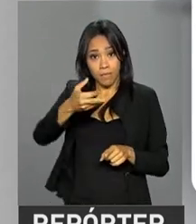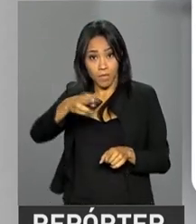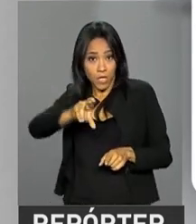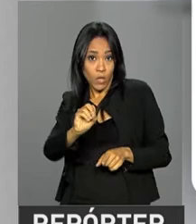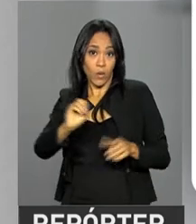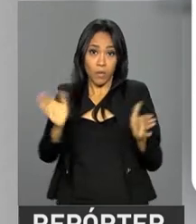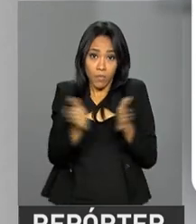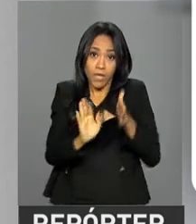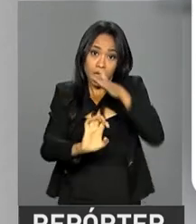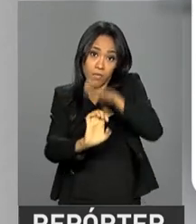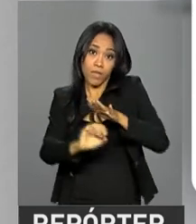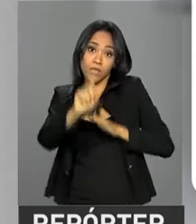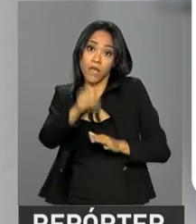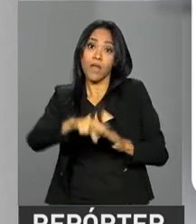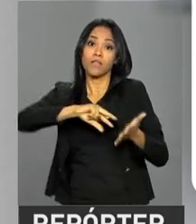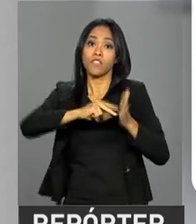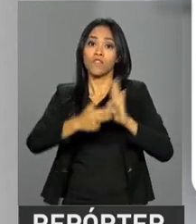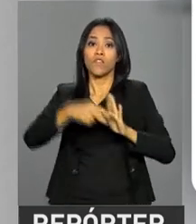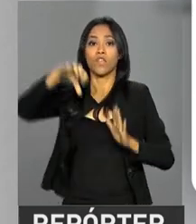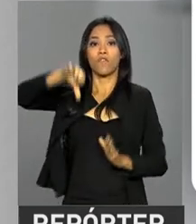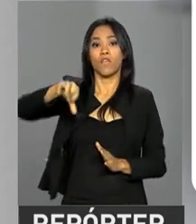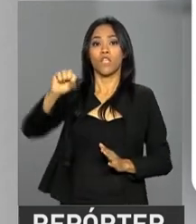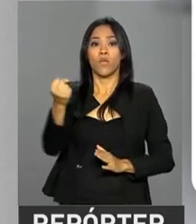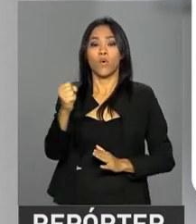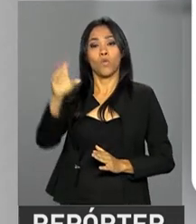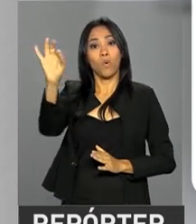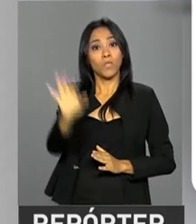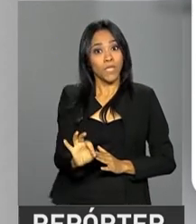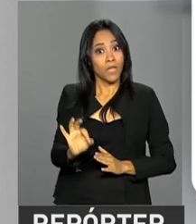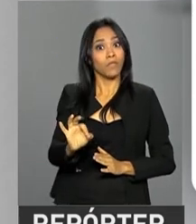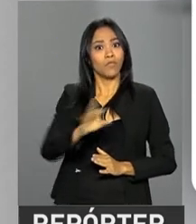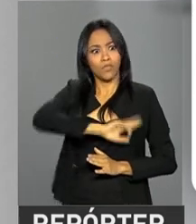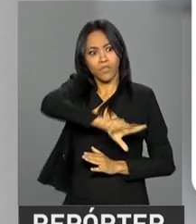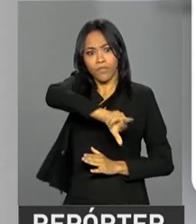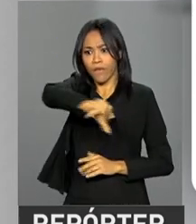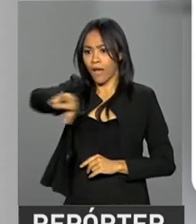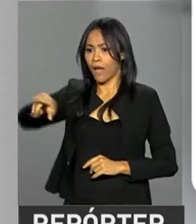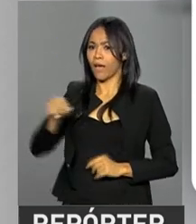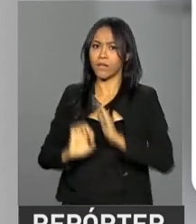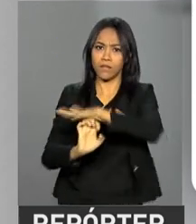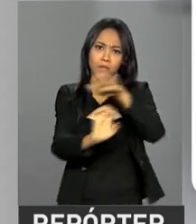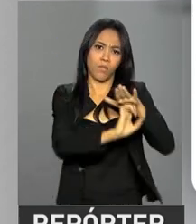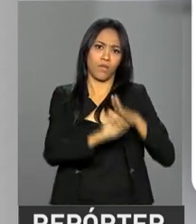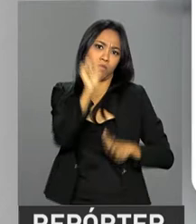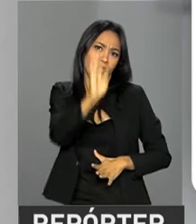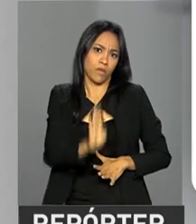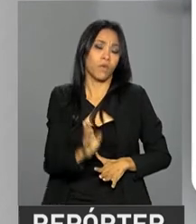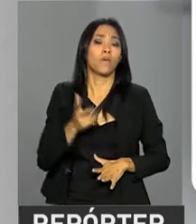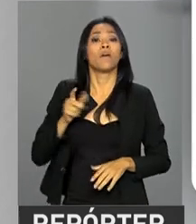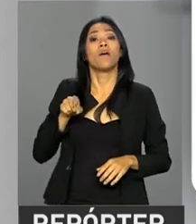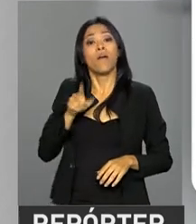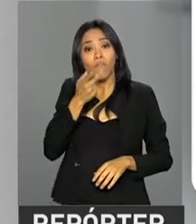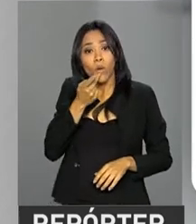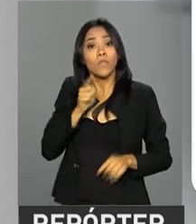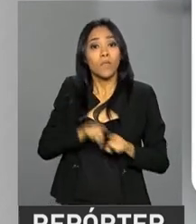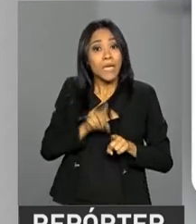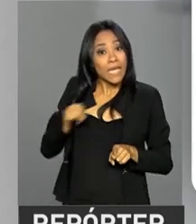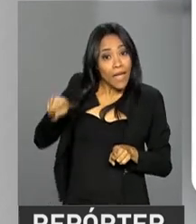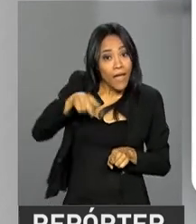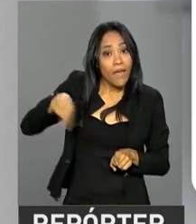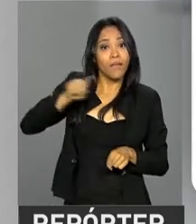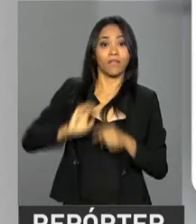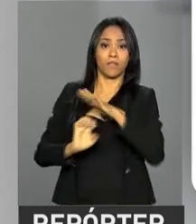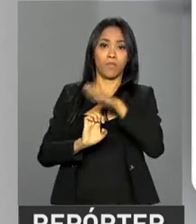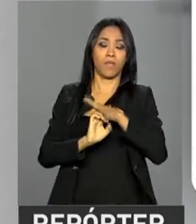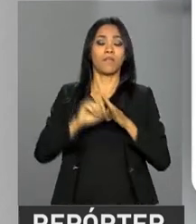representam 98% do total das empresas do país, do conjunto das empresas do país. Disse ainda que elas respondem por mais de